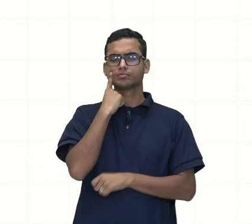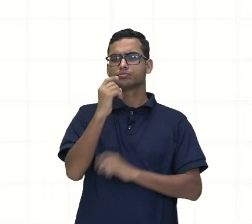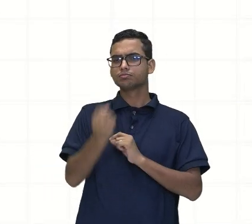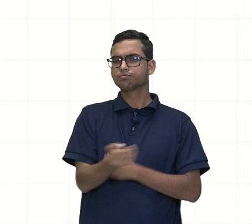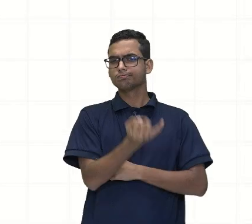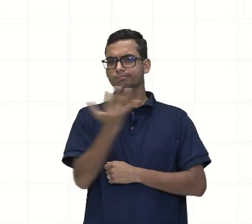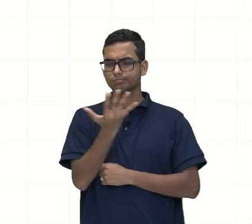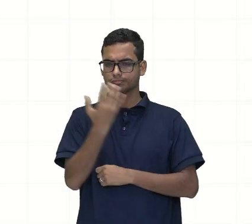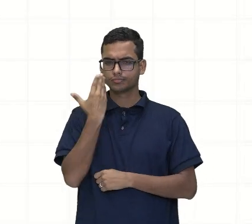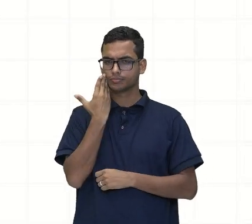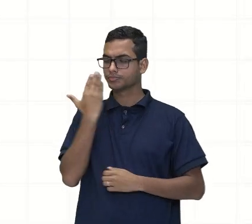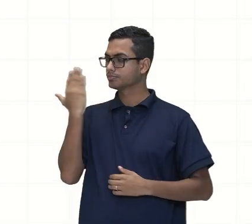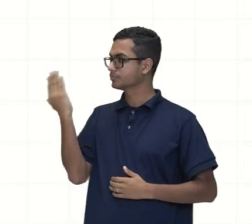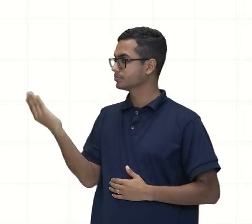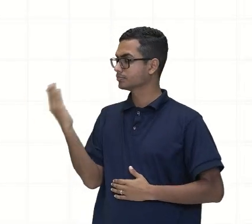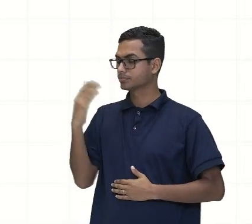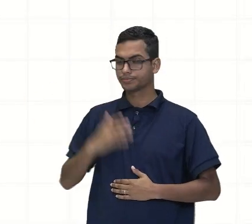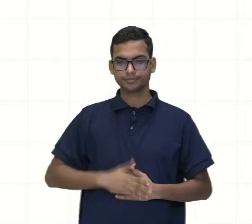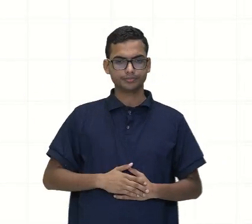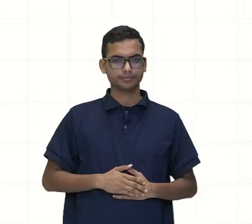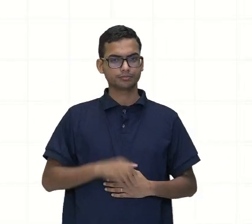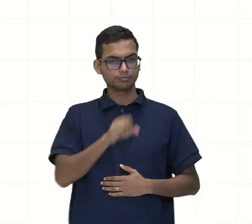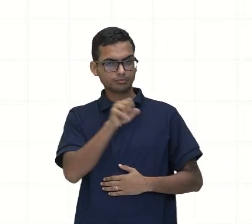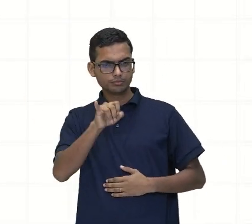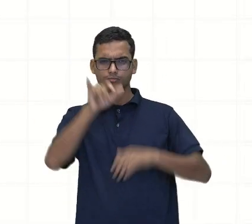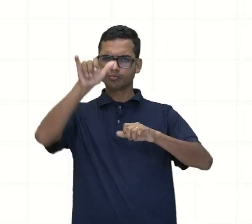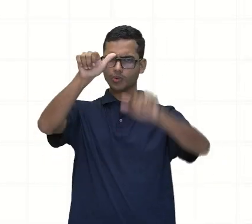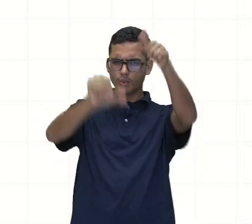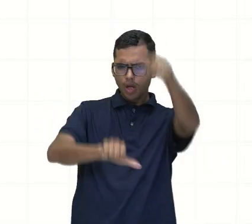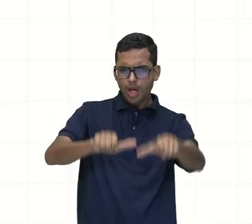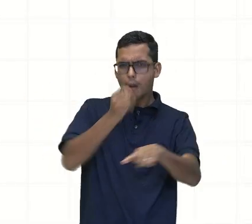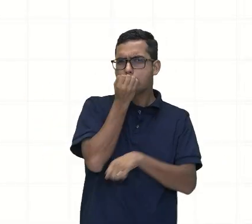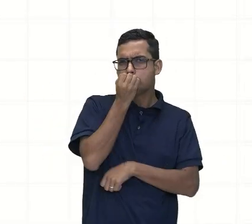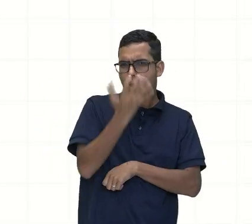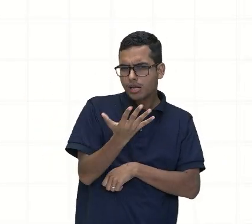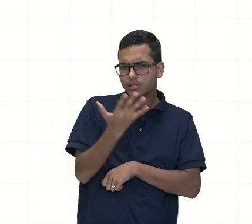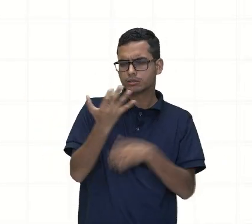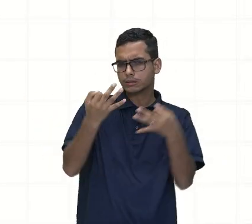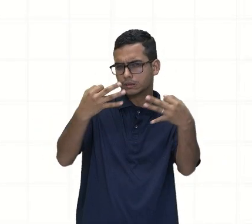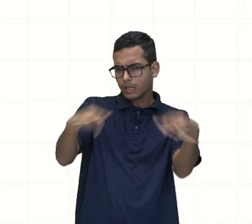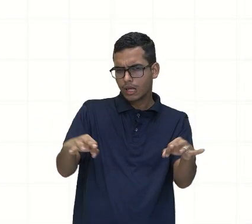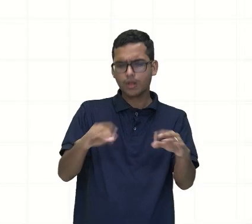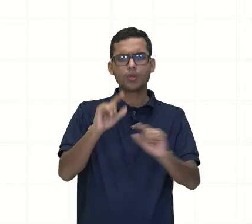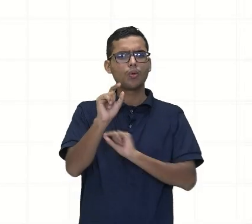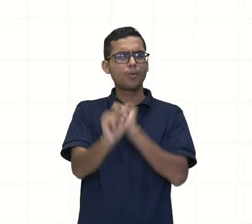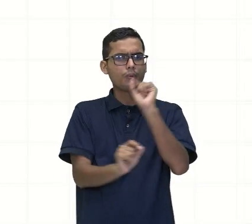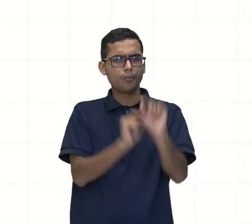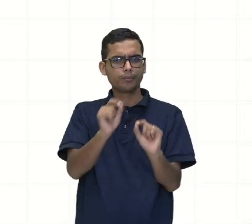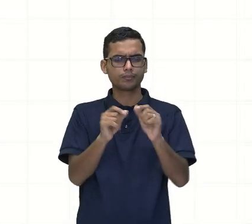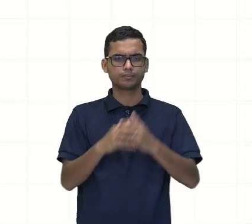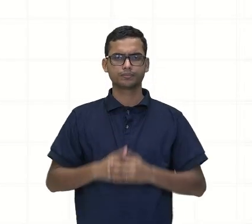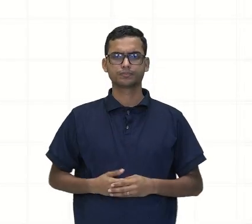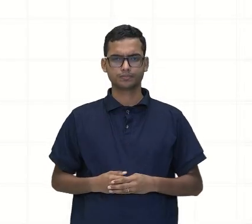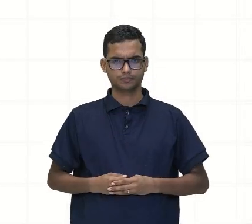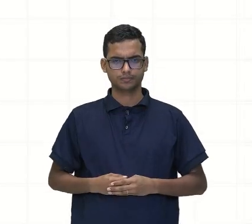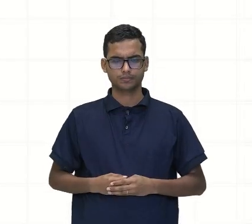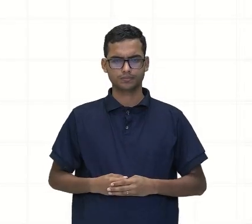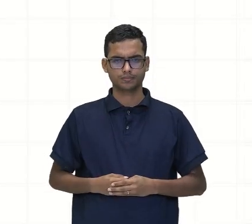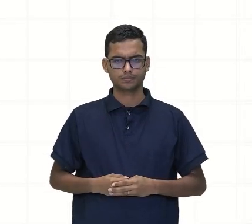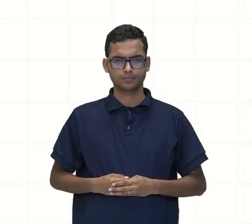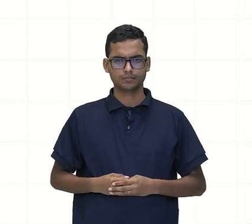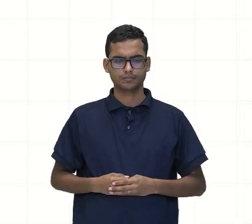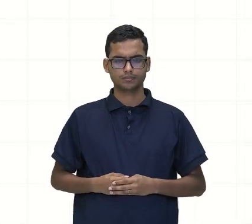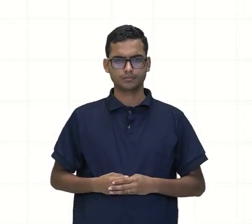menos 5. E se a gente for analisar bem, a gente consegue ver aqui o quê? Uma subtração